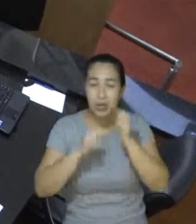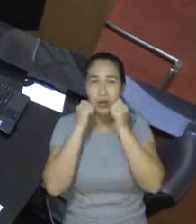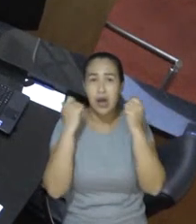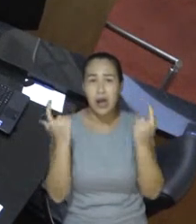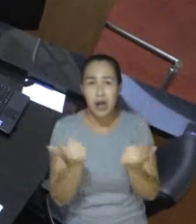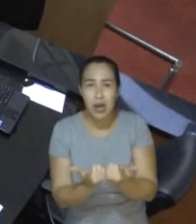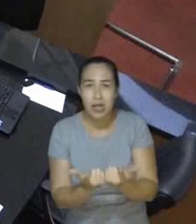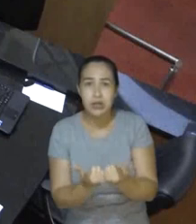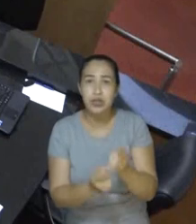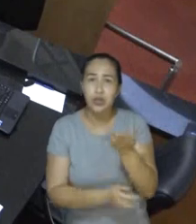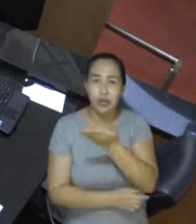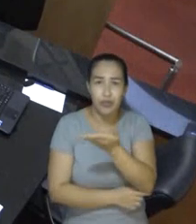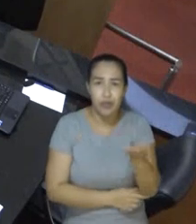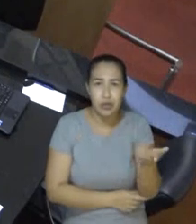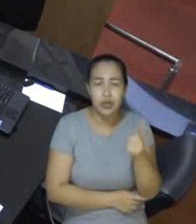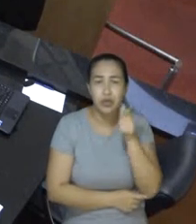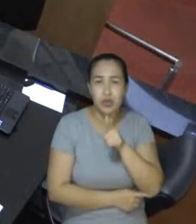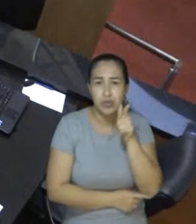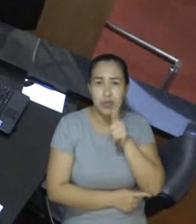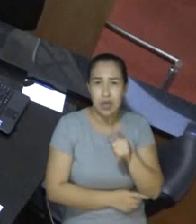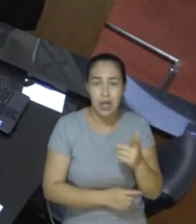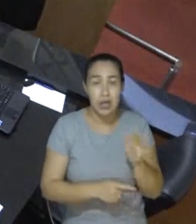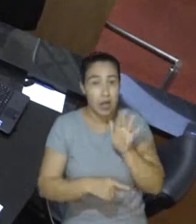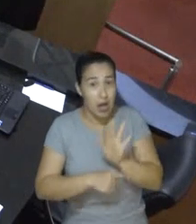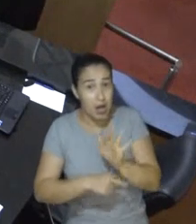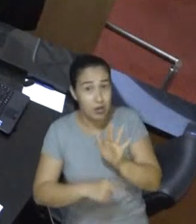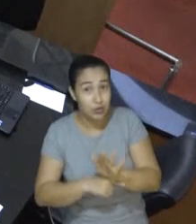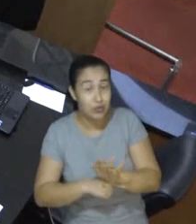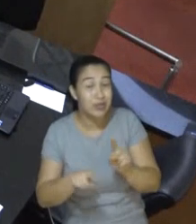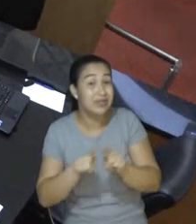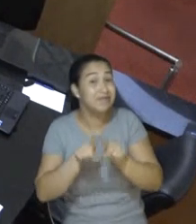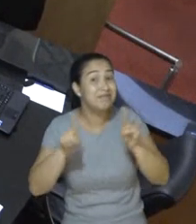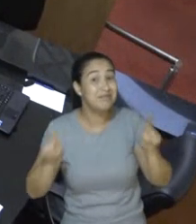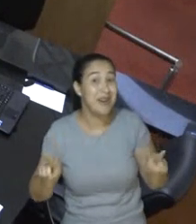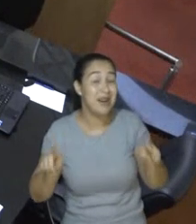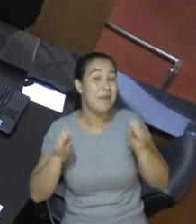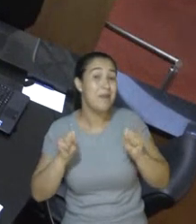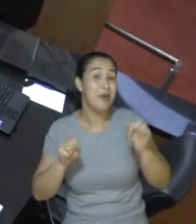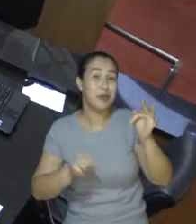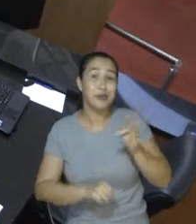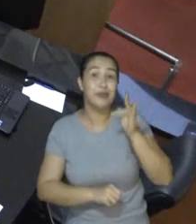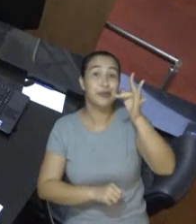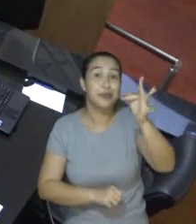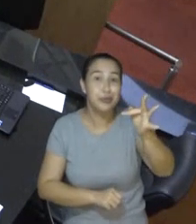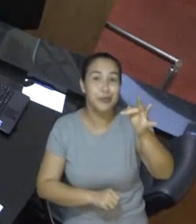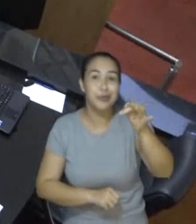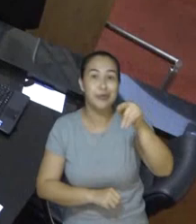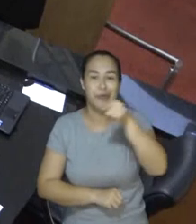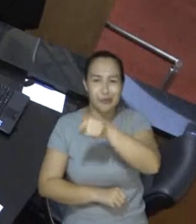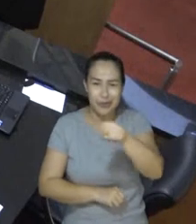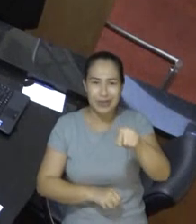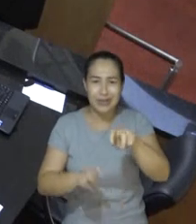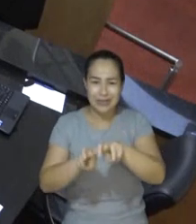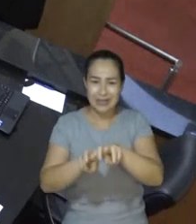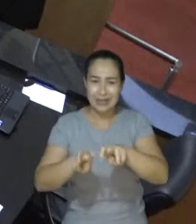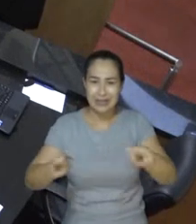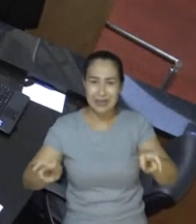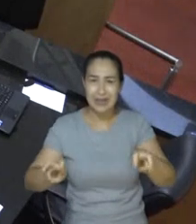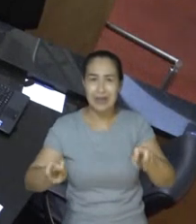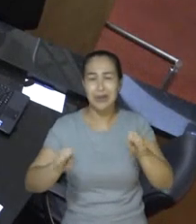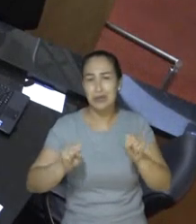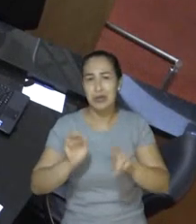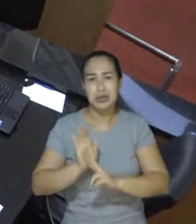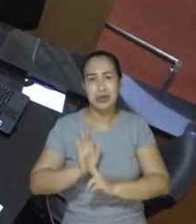como vocês de estarem sendo ajudados, mas, quiçá, um dia vocês ocuparem essa casa, essa mesa, como uma representante